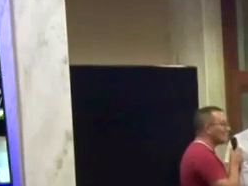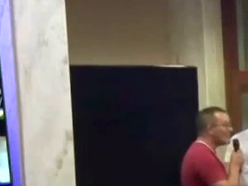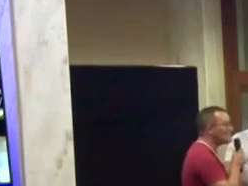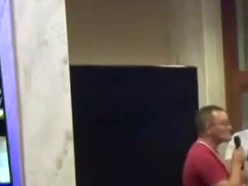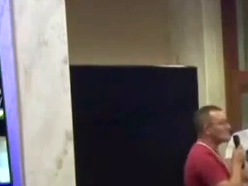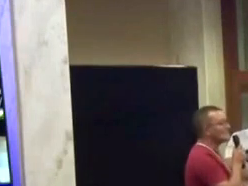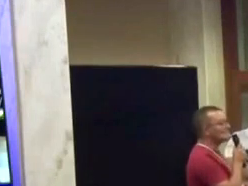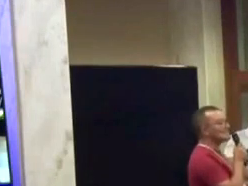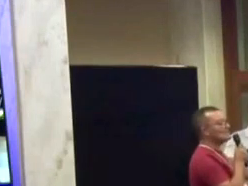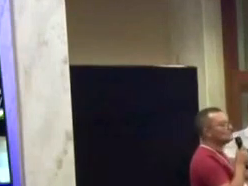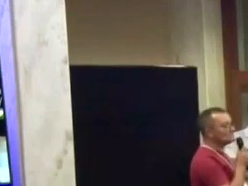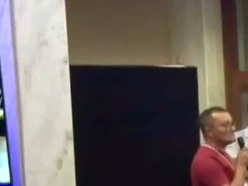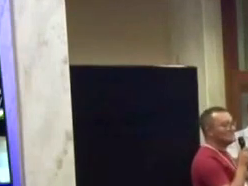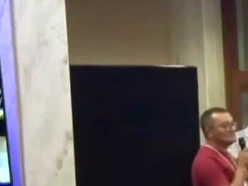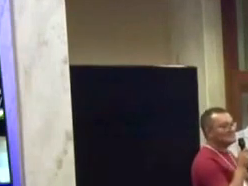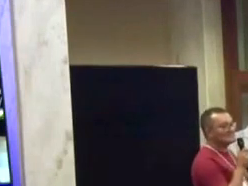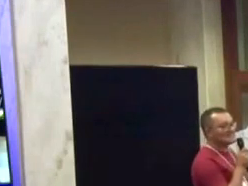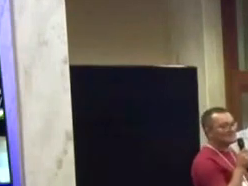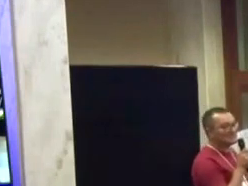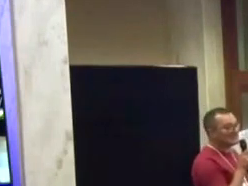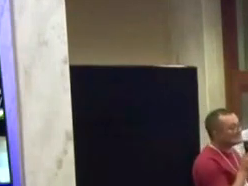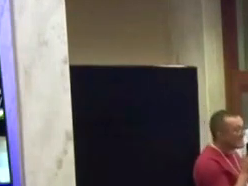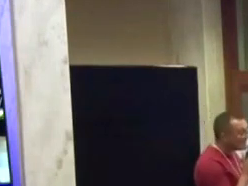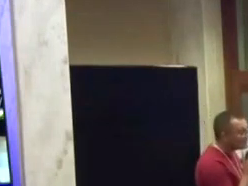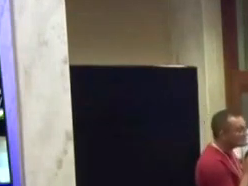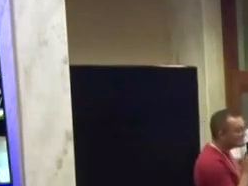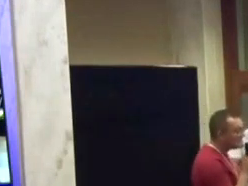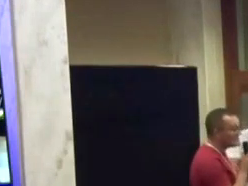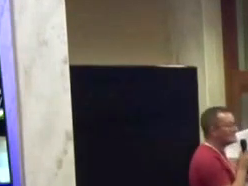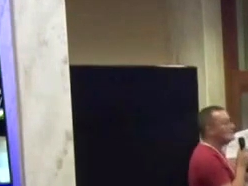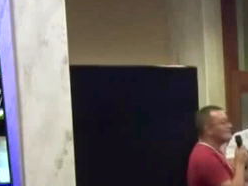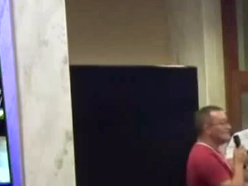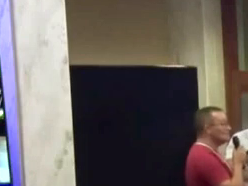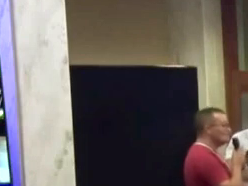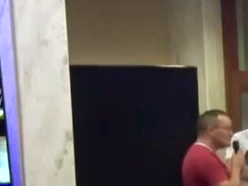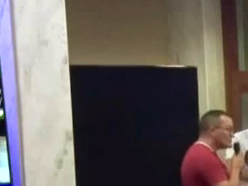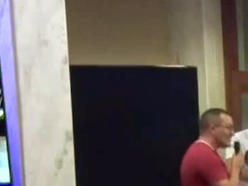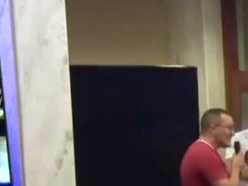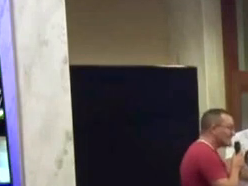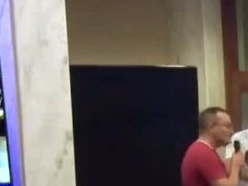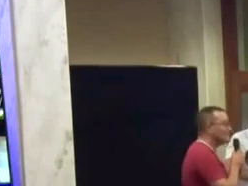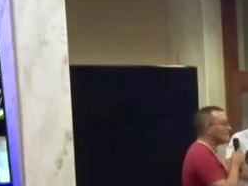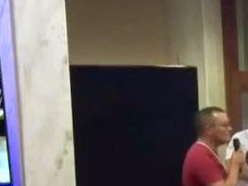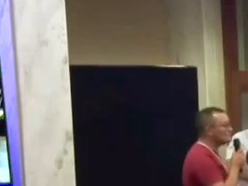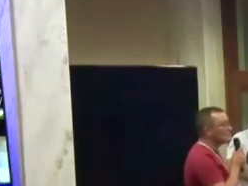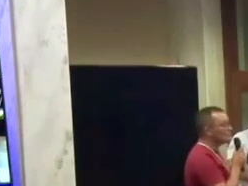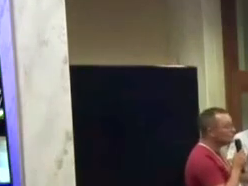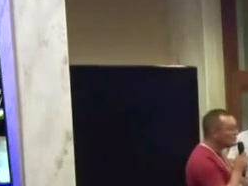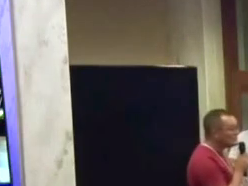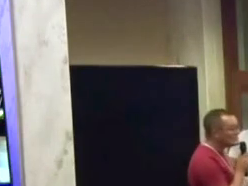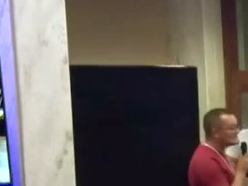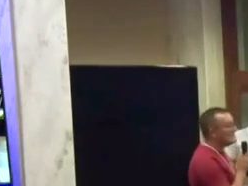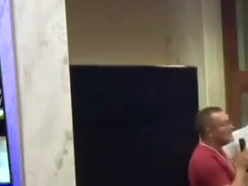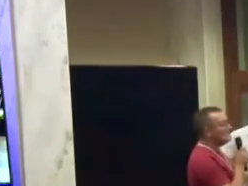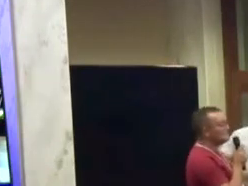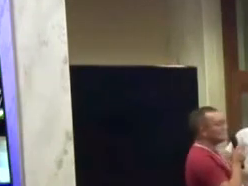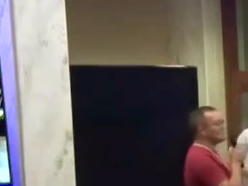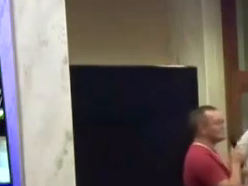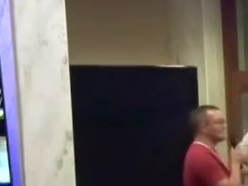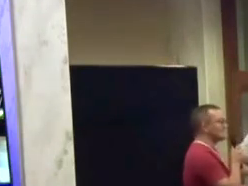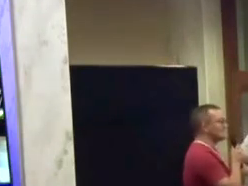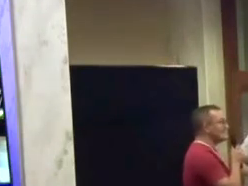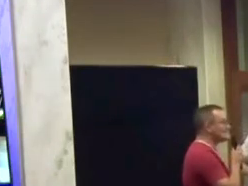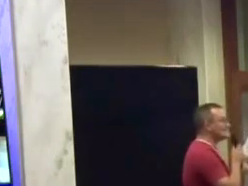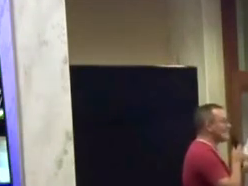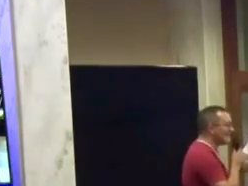zona rural e são aqueles alunos que vivem de sazonalidade, ou seja, período de estiagem e período das chuvas. E eles